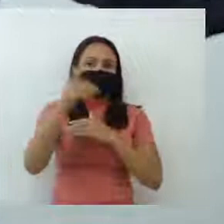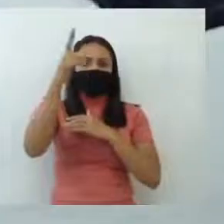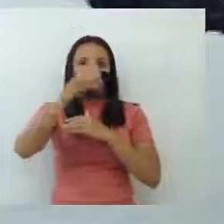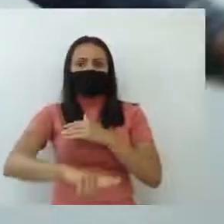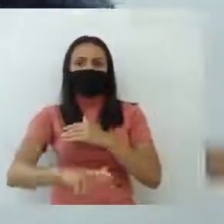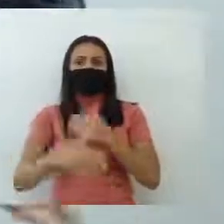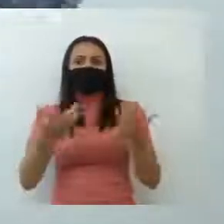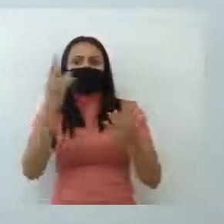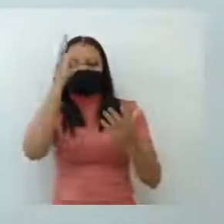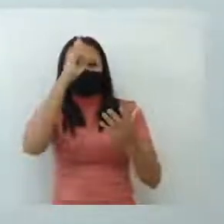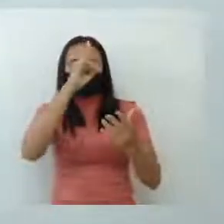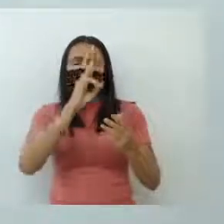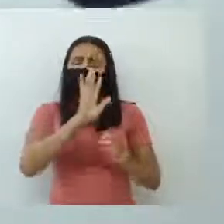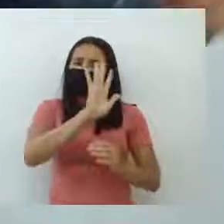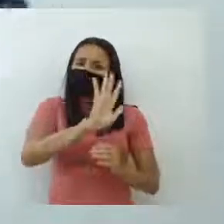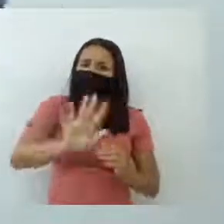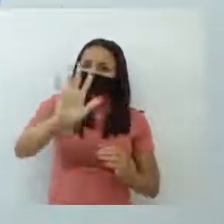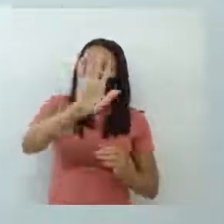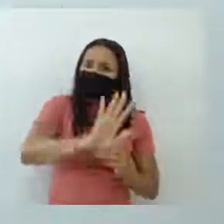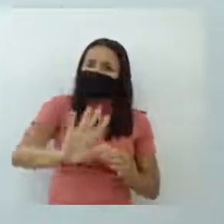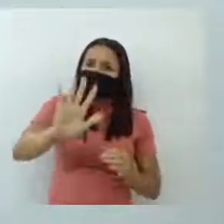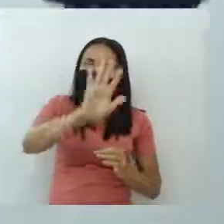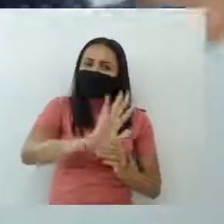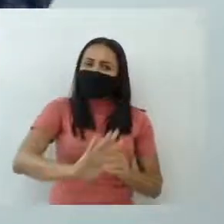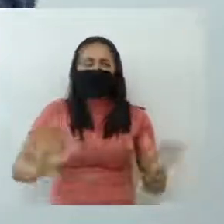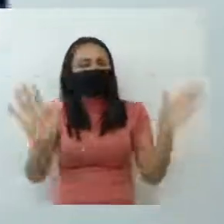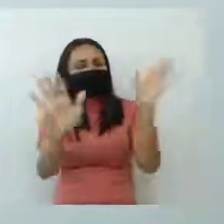nave. Tchauzinho, pessoal. Aqui vai